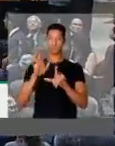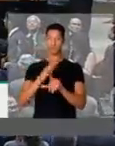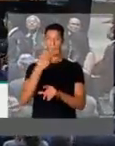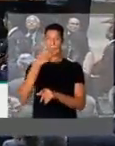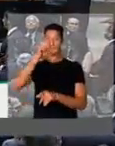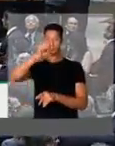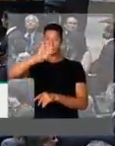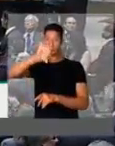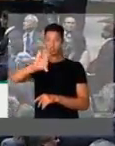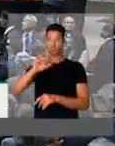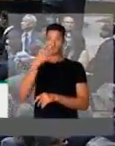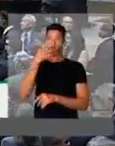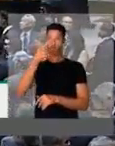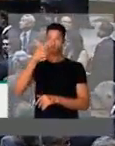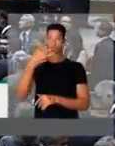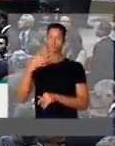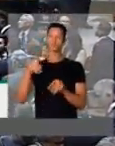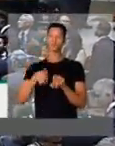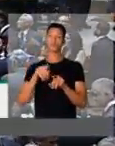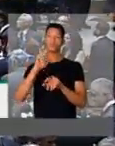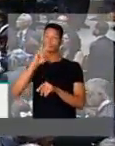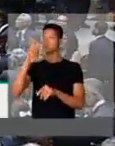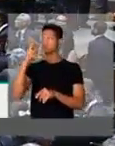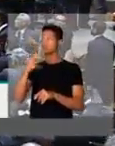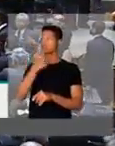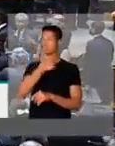legislativo 389-424 e